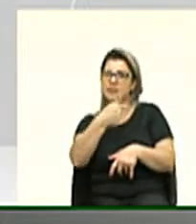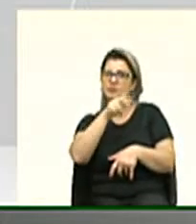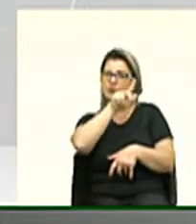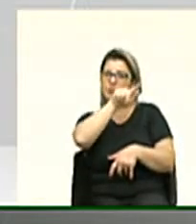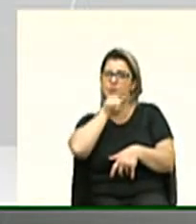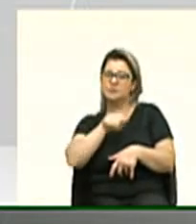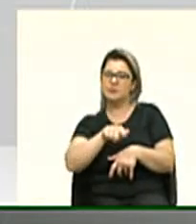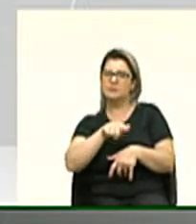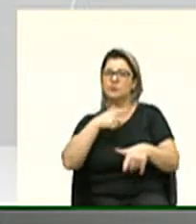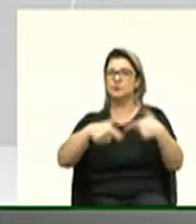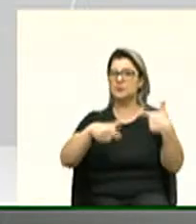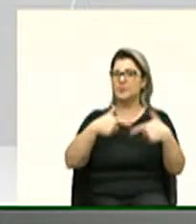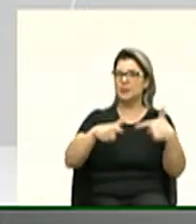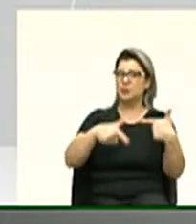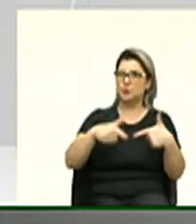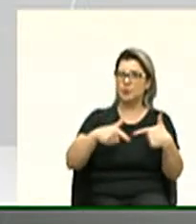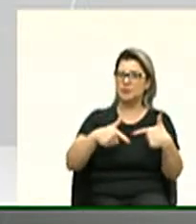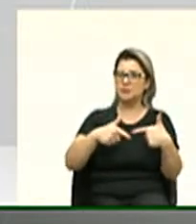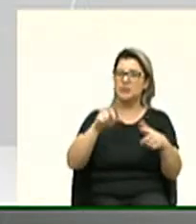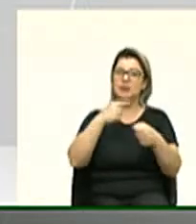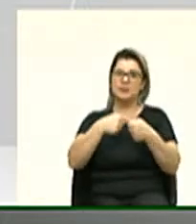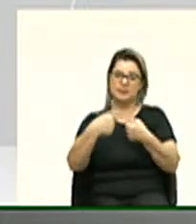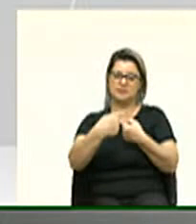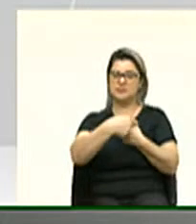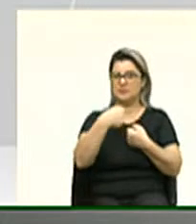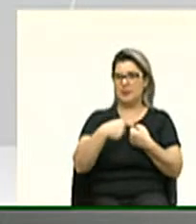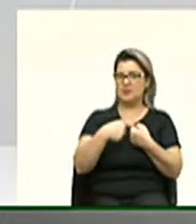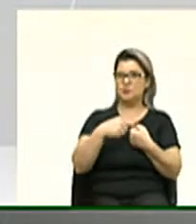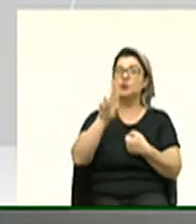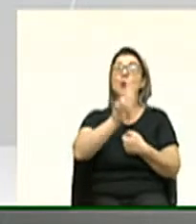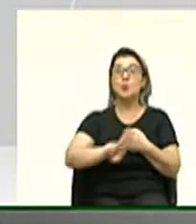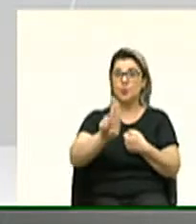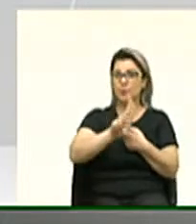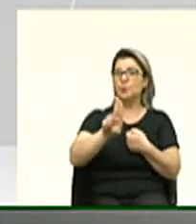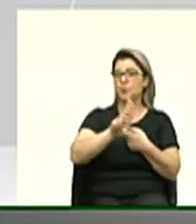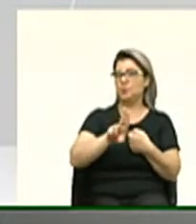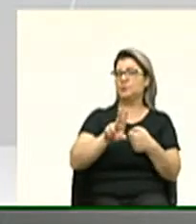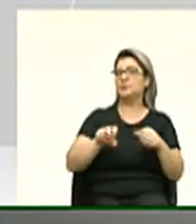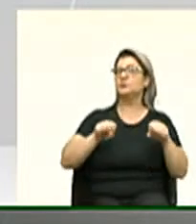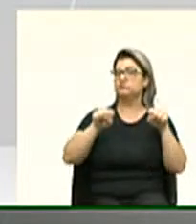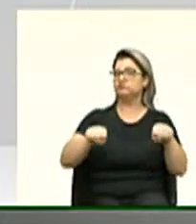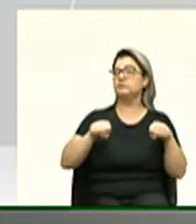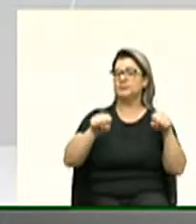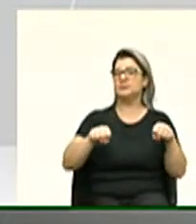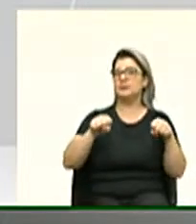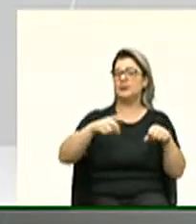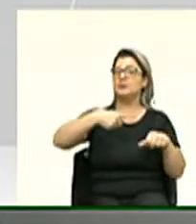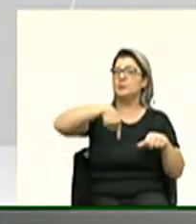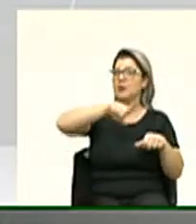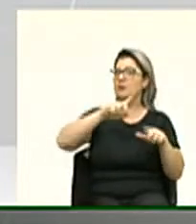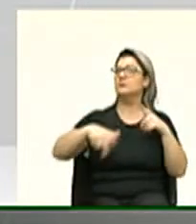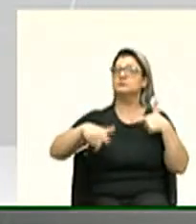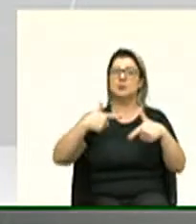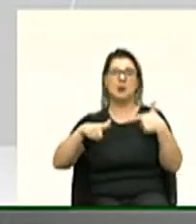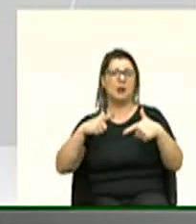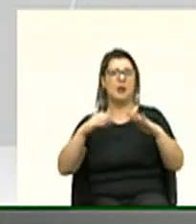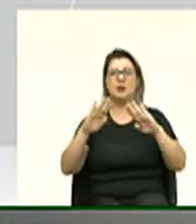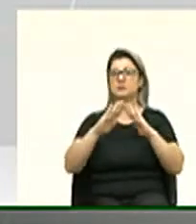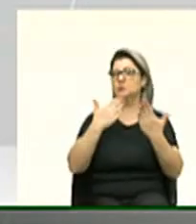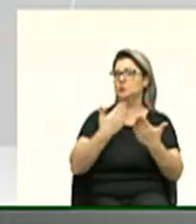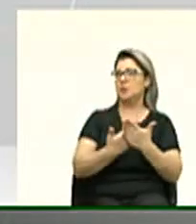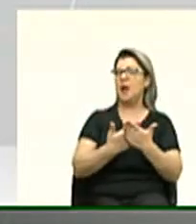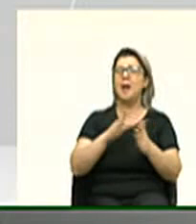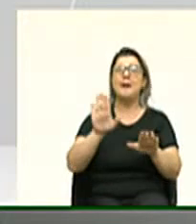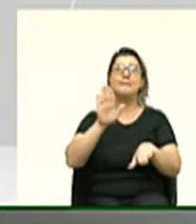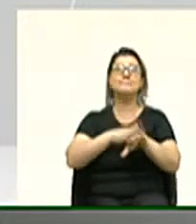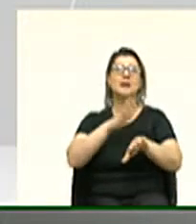de Pelotas usam o meio de transporte a bicicleta, mais ou menos 20 mil